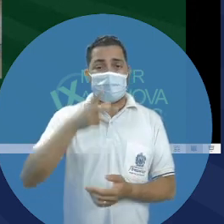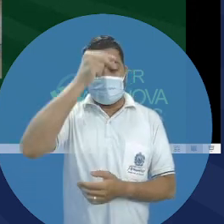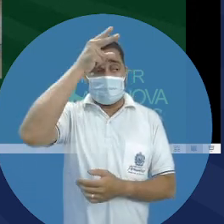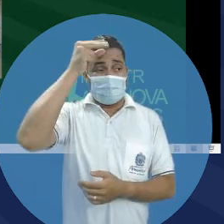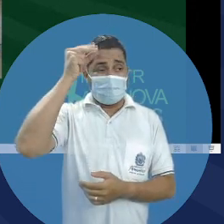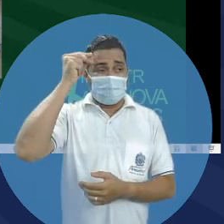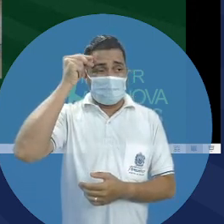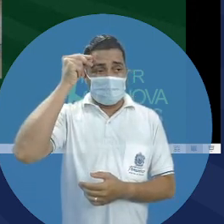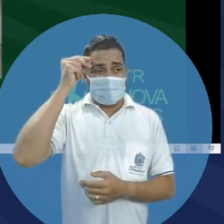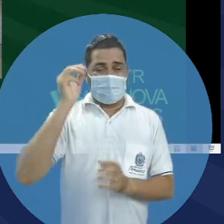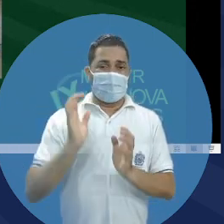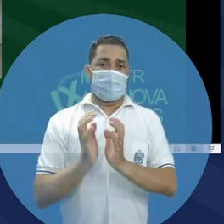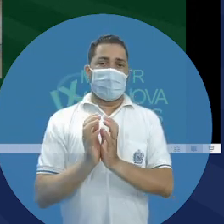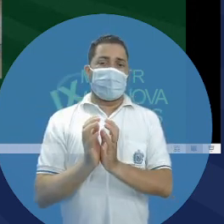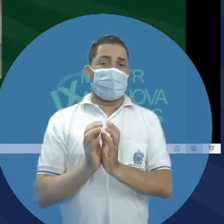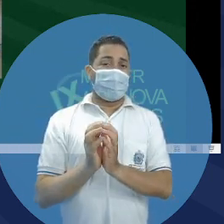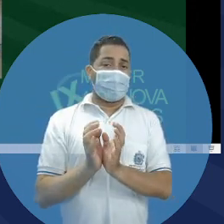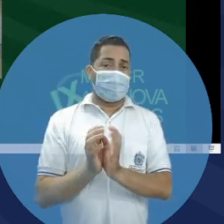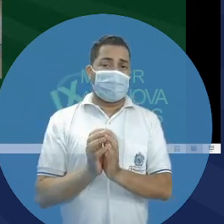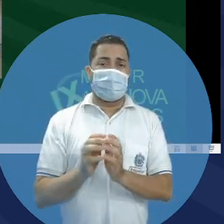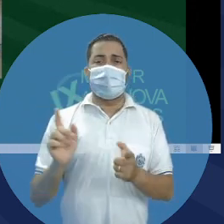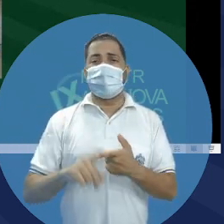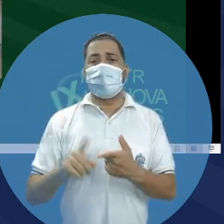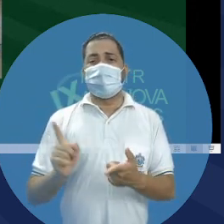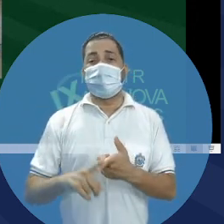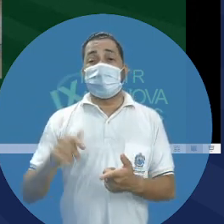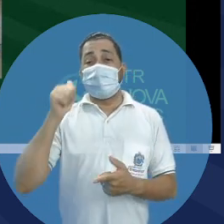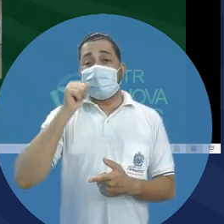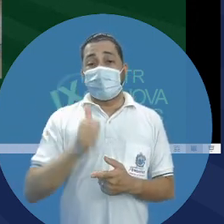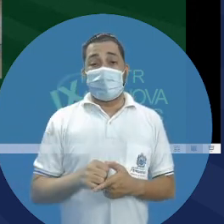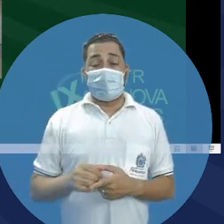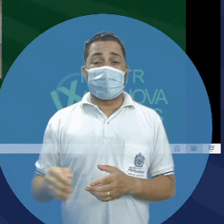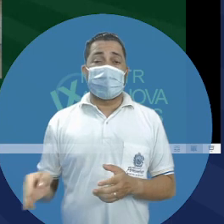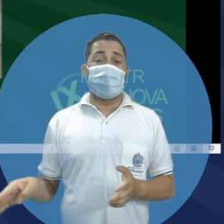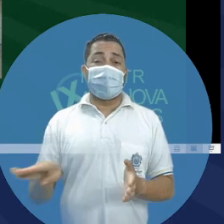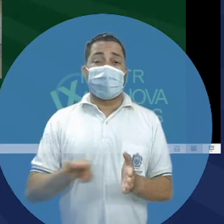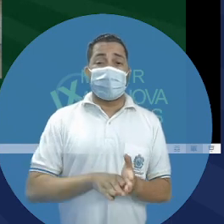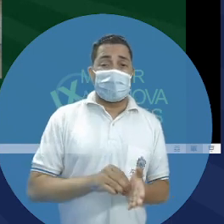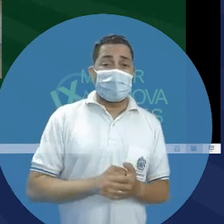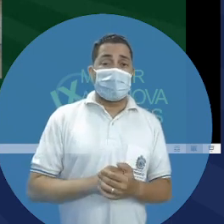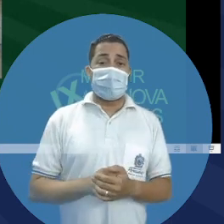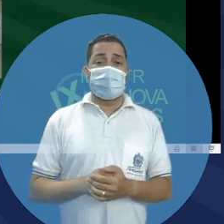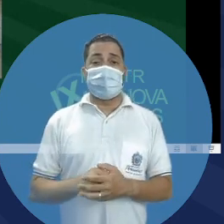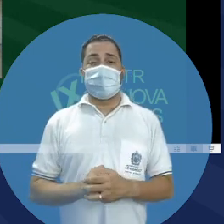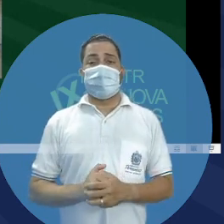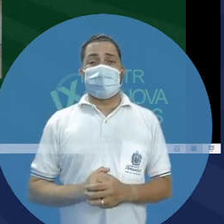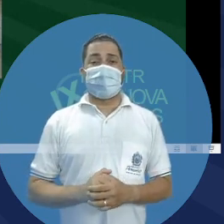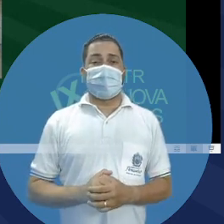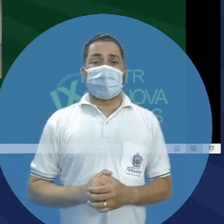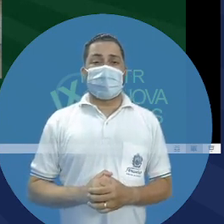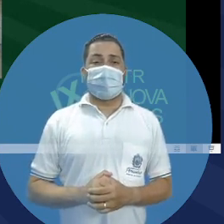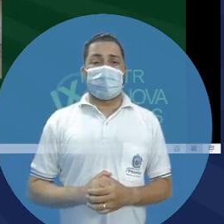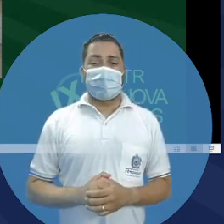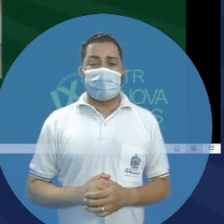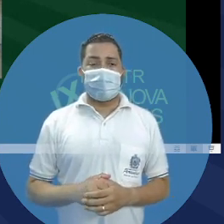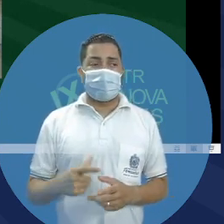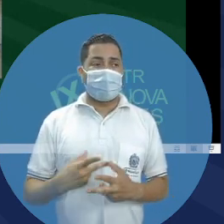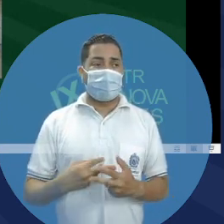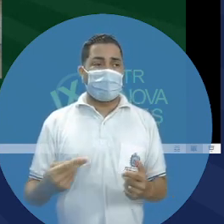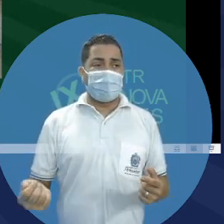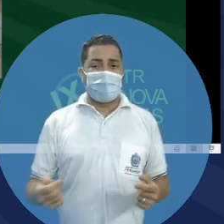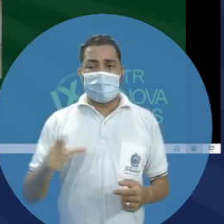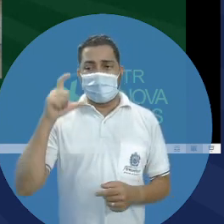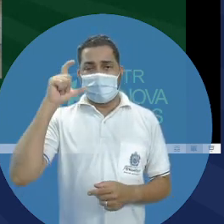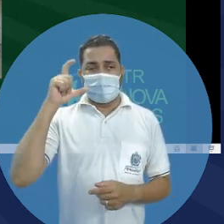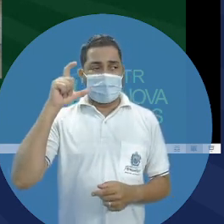Recife, e como a moça que veio da Júlia de Santiago. Uma coisa que ficou bem interessante, que as